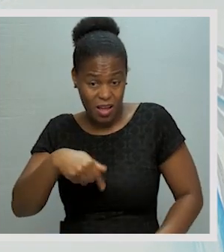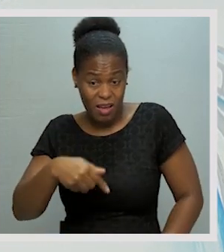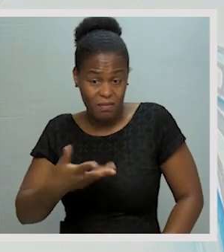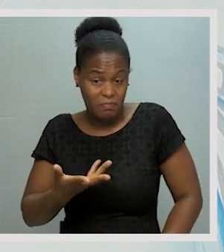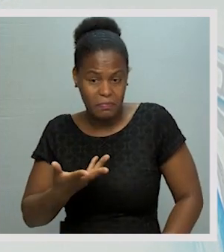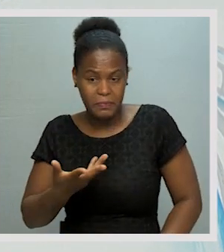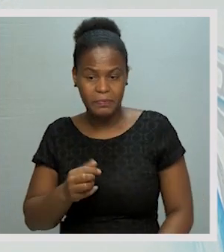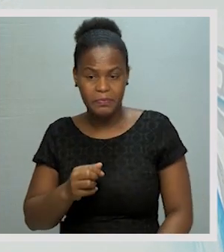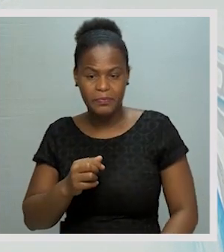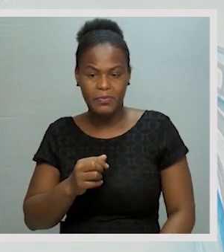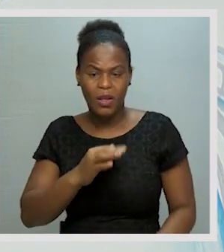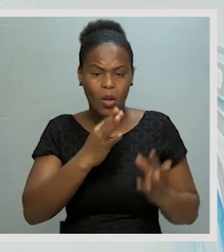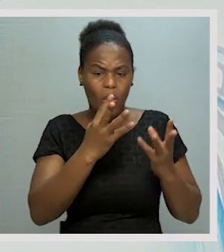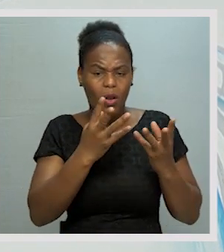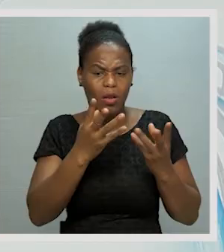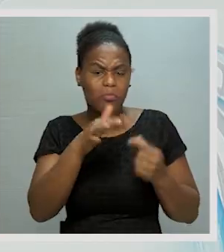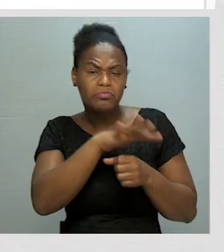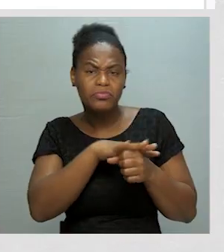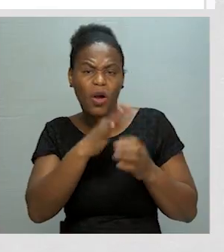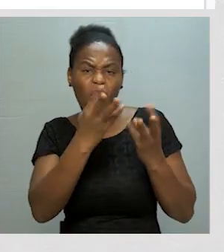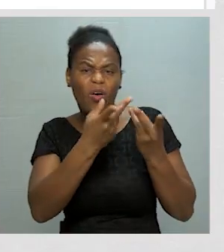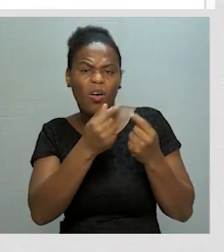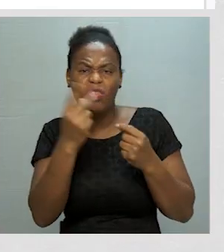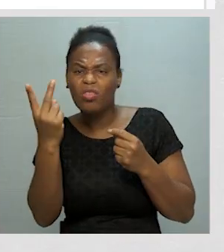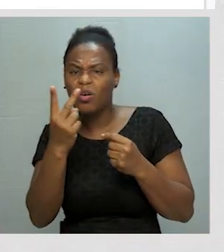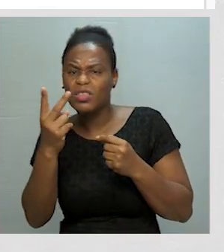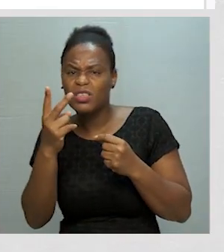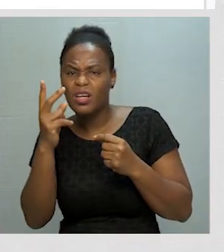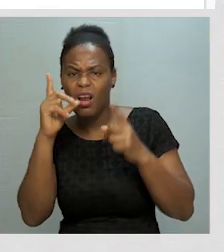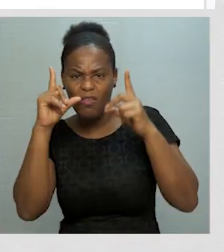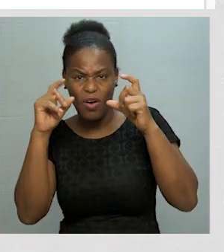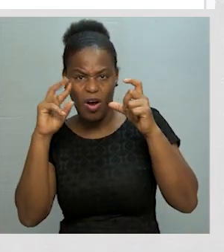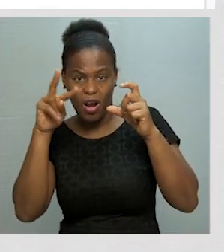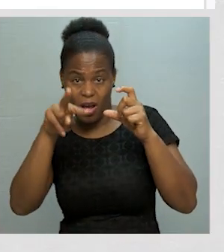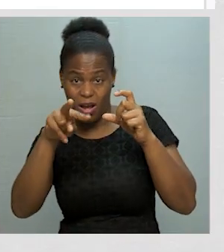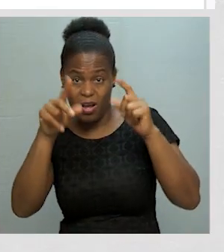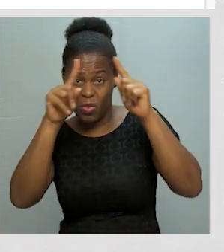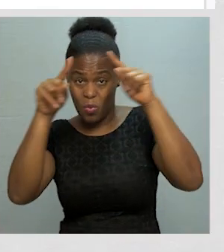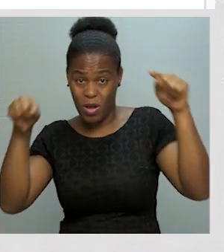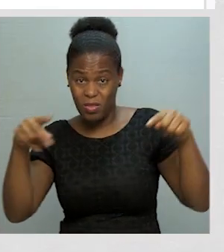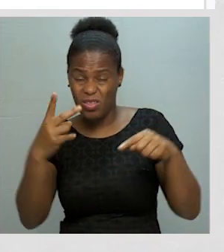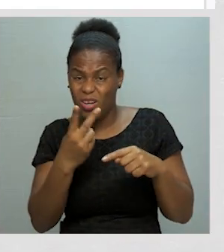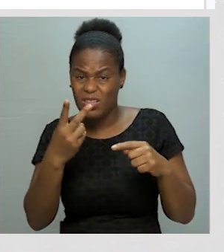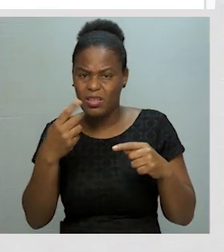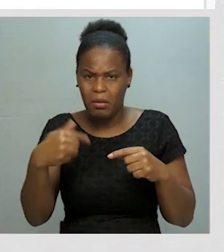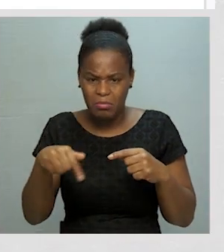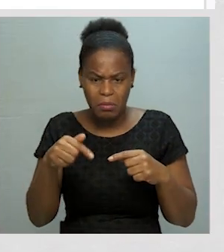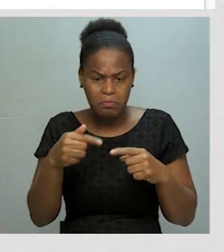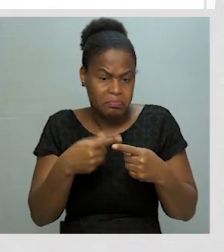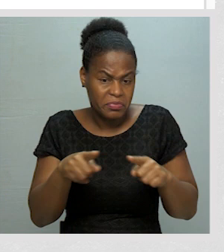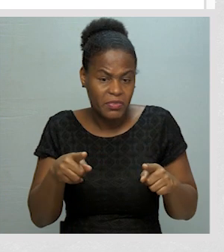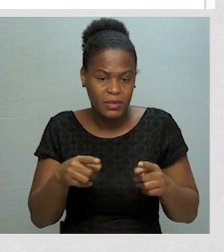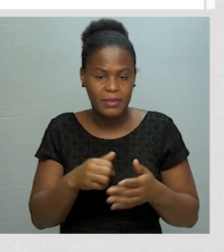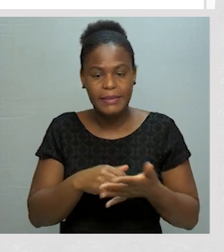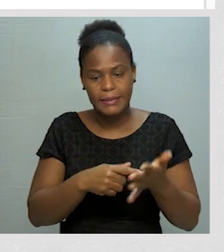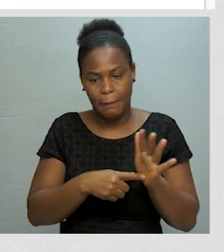soma ou total. Conseguiram relembrar disso? Ótimo.